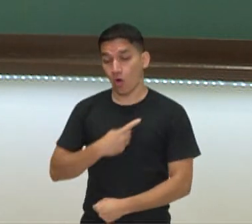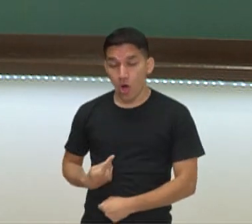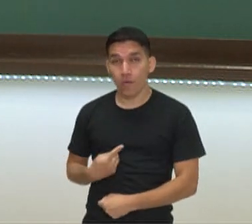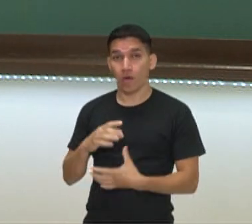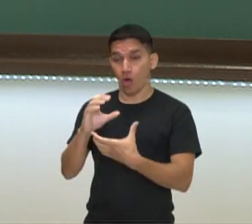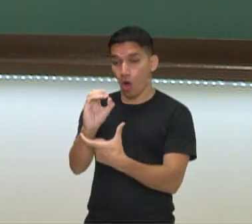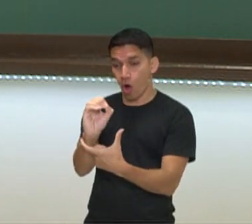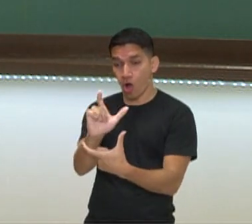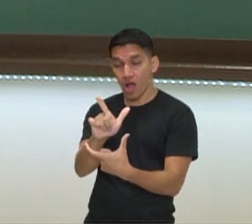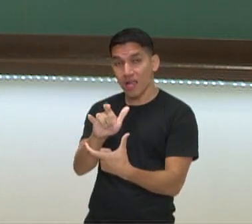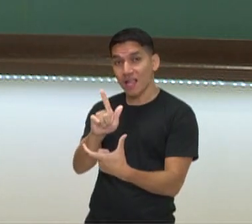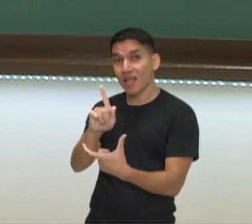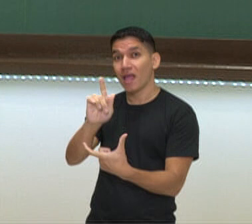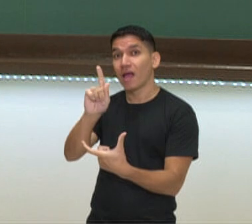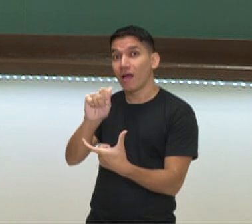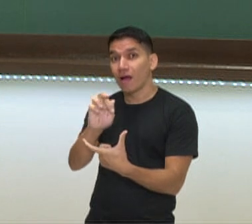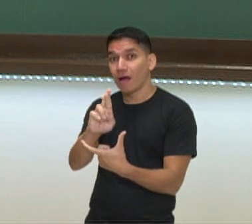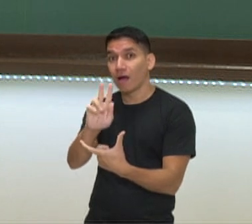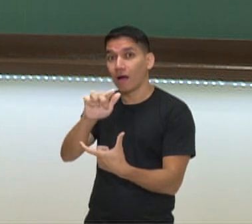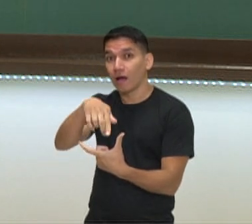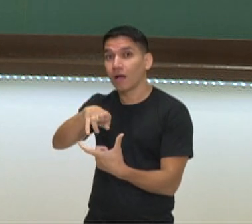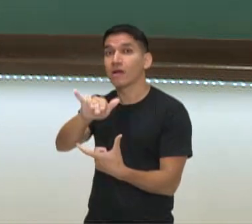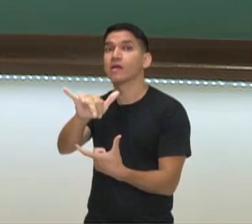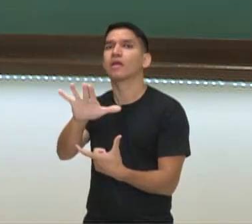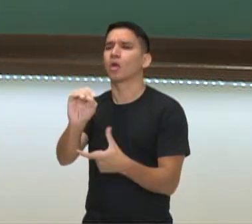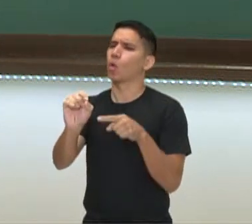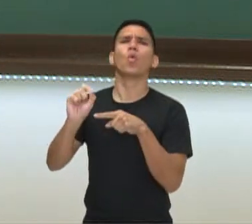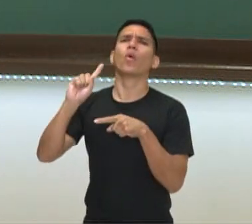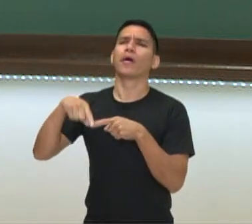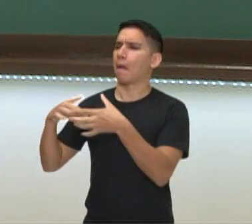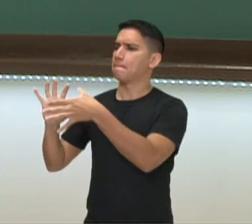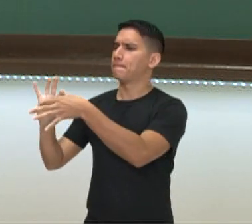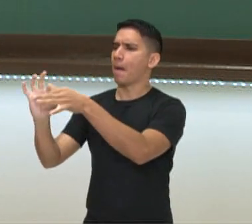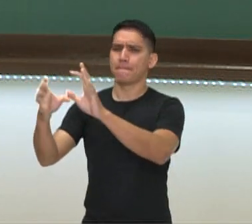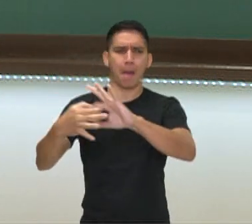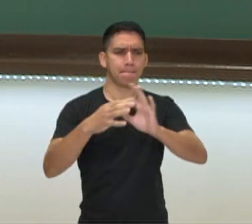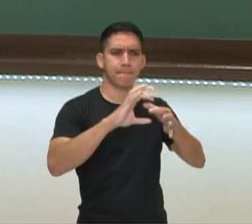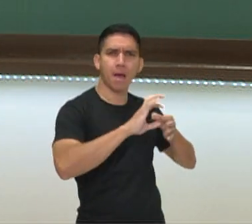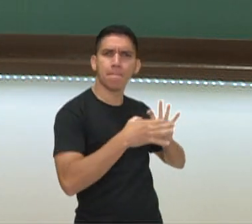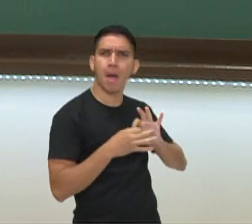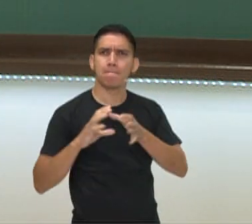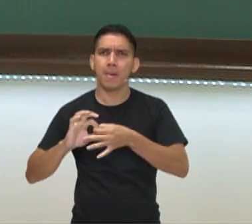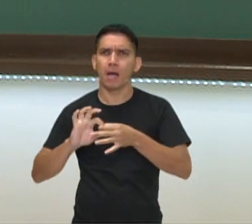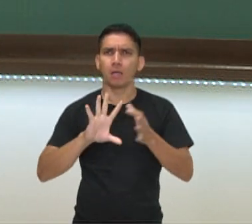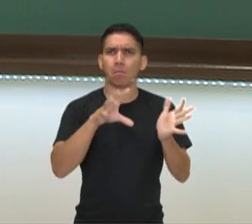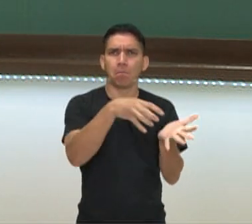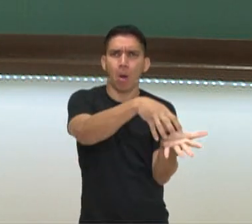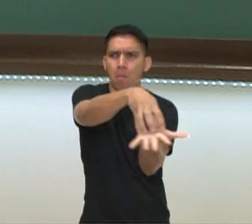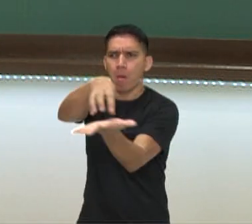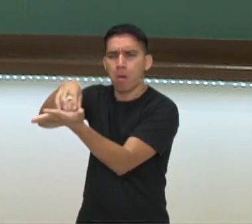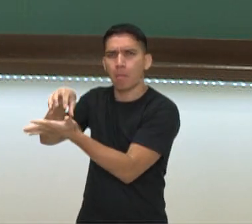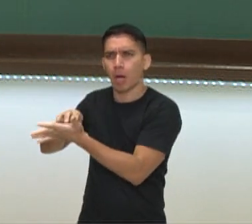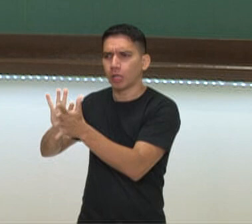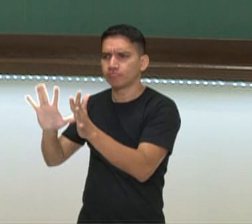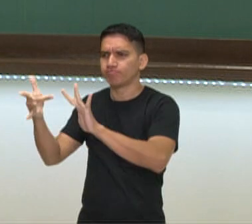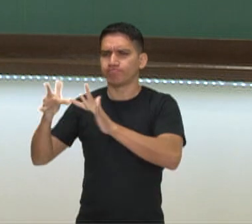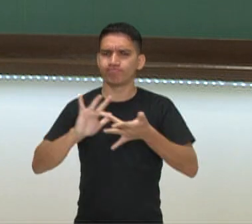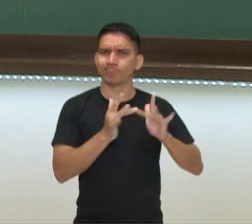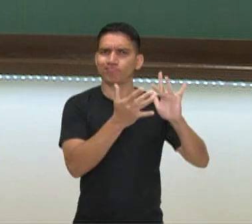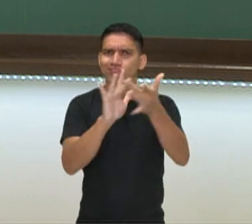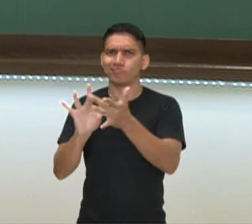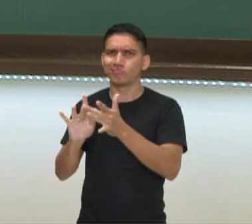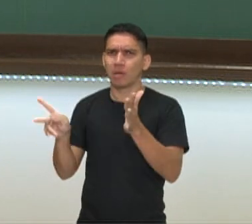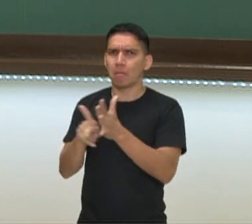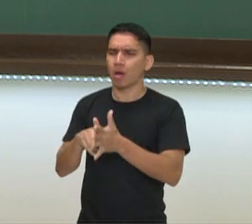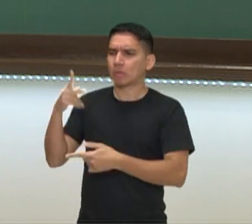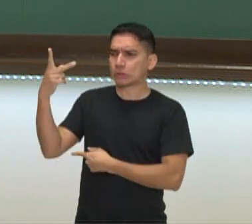quer dizer, mantinha suas redes de corporações, é um Estado altamente corporativista, e que colocava uma pequena